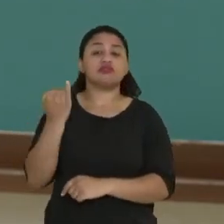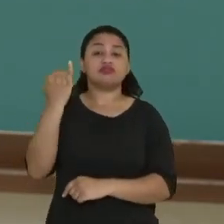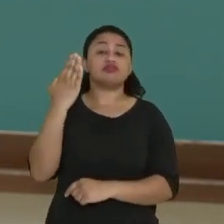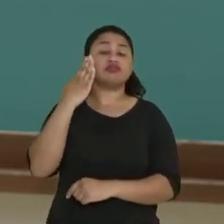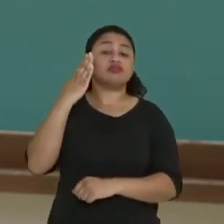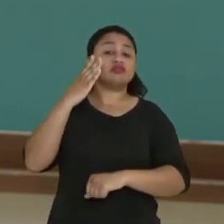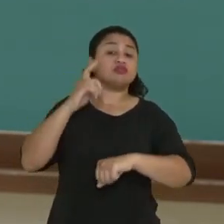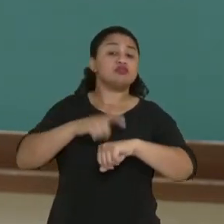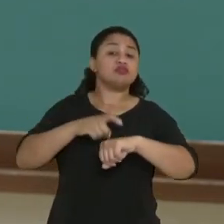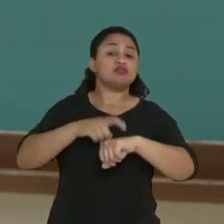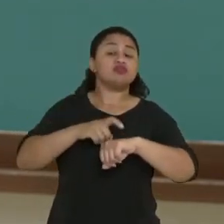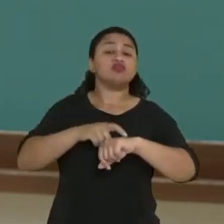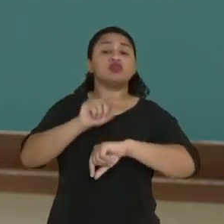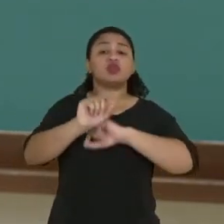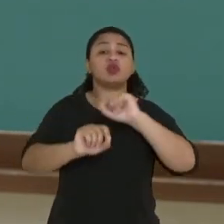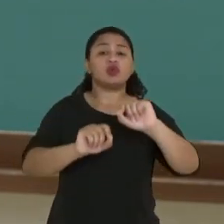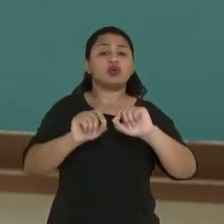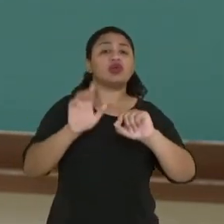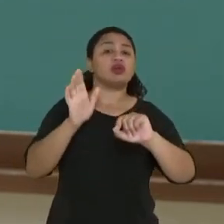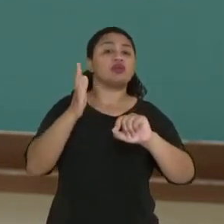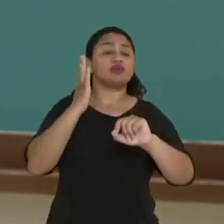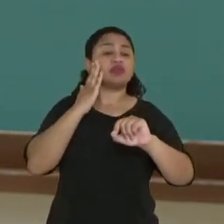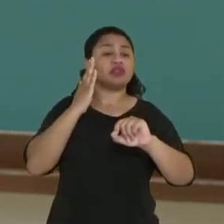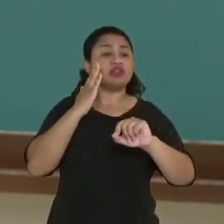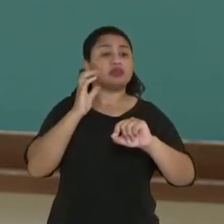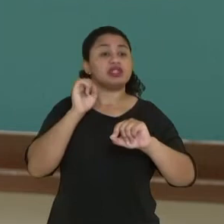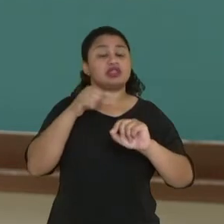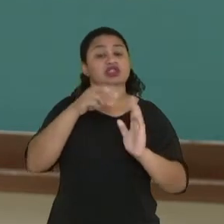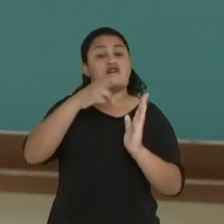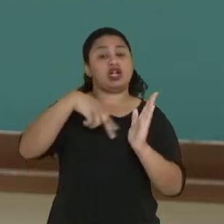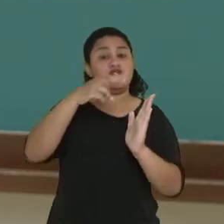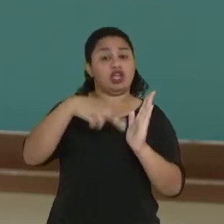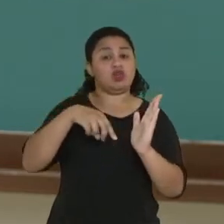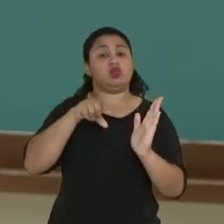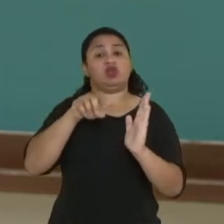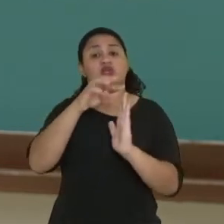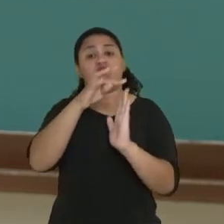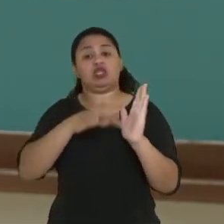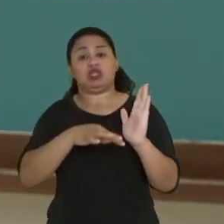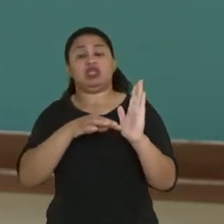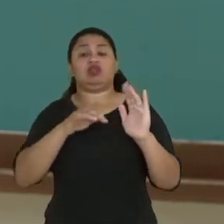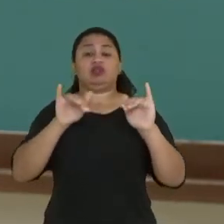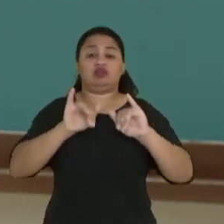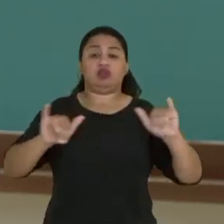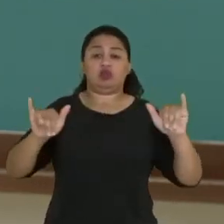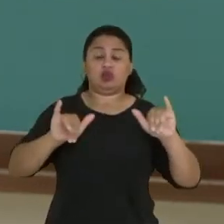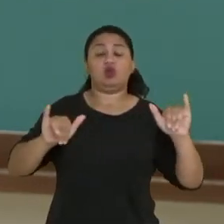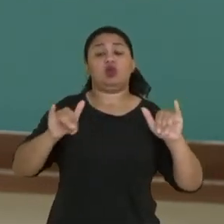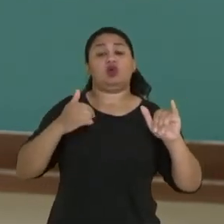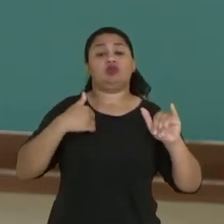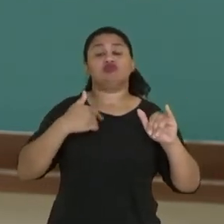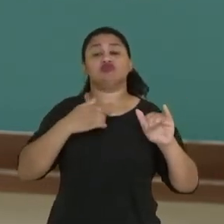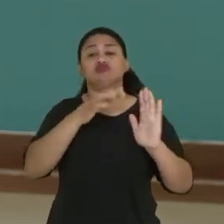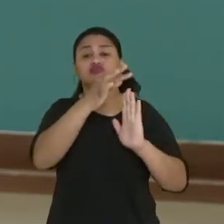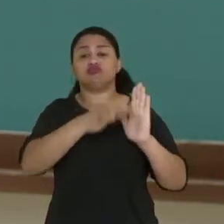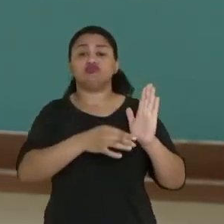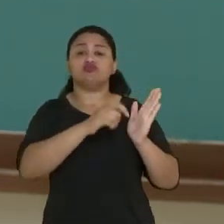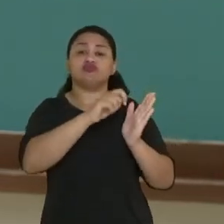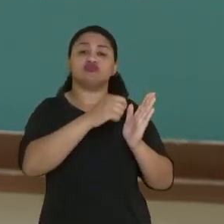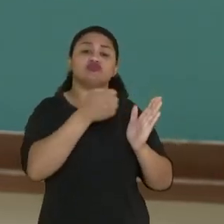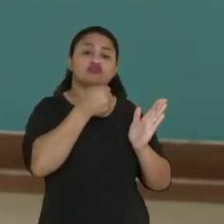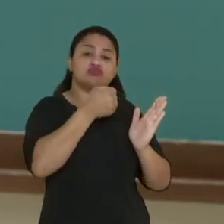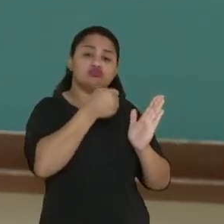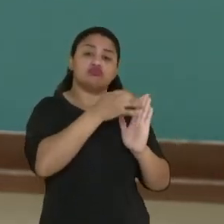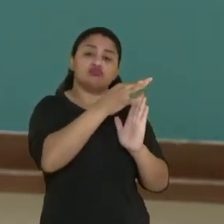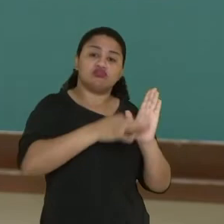horário para saber, às vezes, se já fizemos a leitura daquela notícia, daquela reportagem, daquele texto em si,